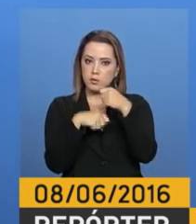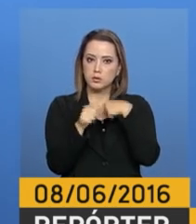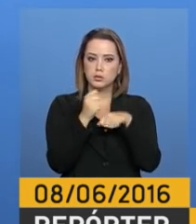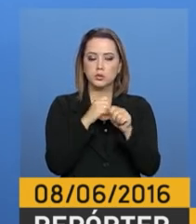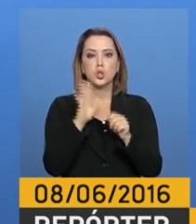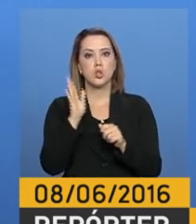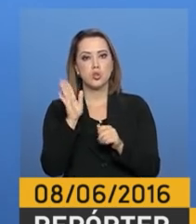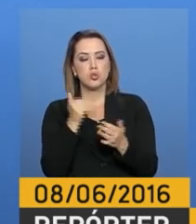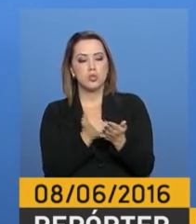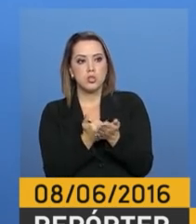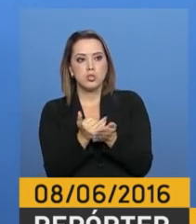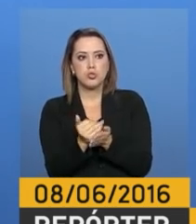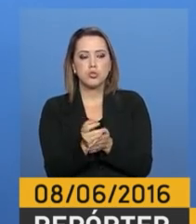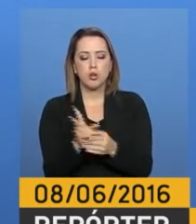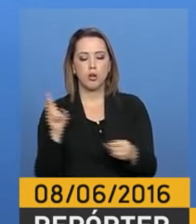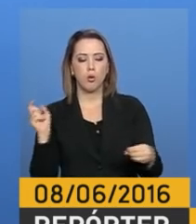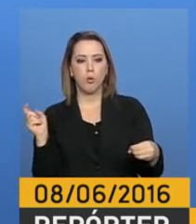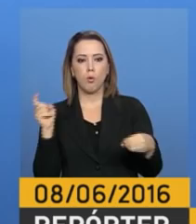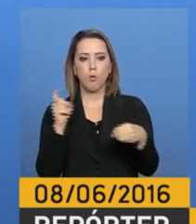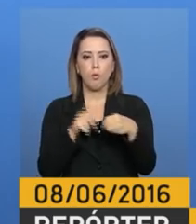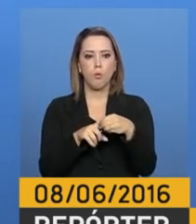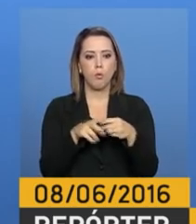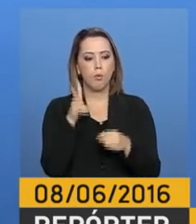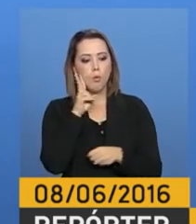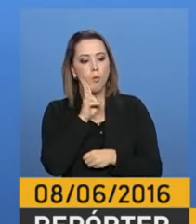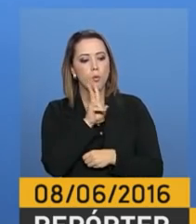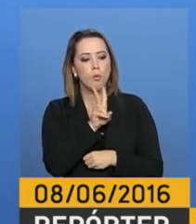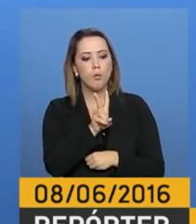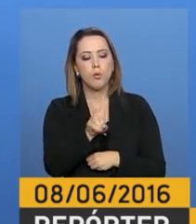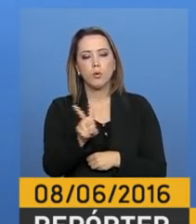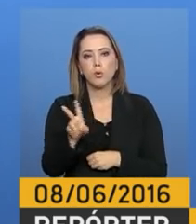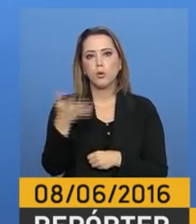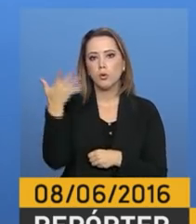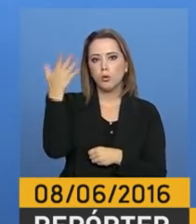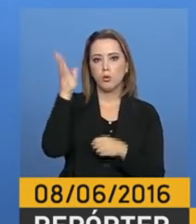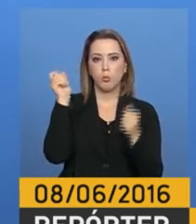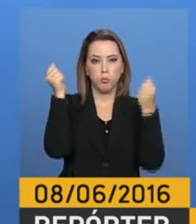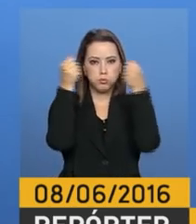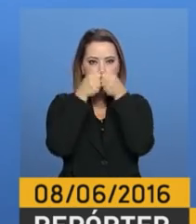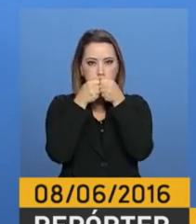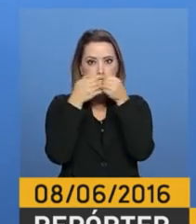começam a botar a cara fora da caverna